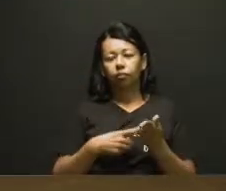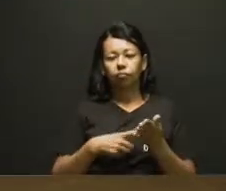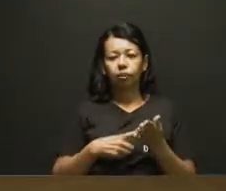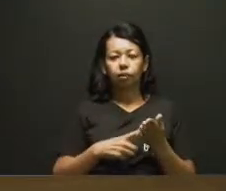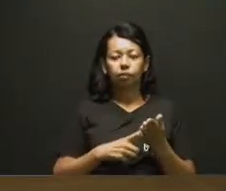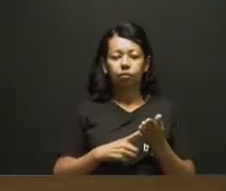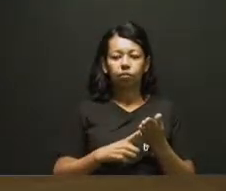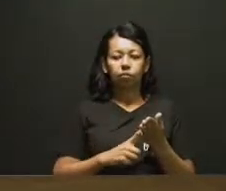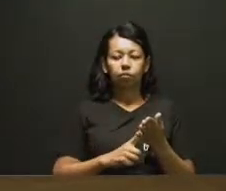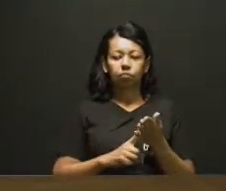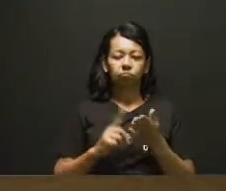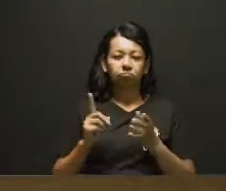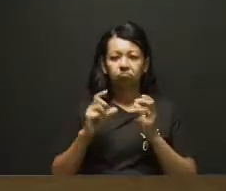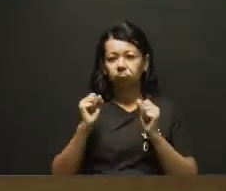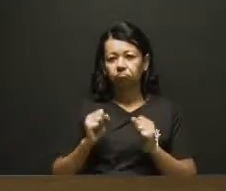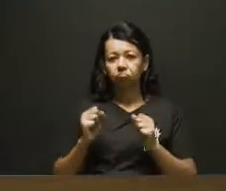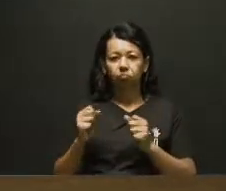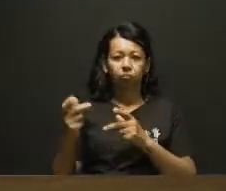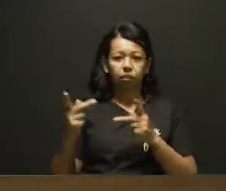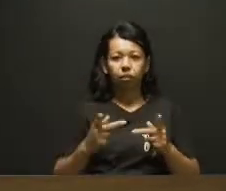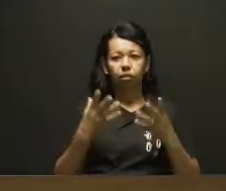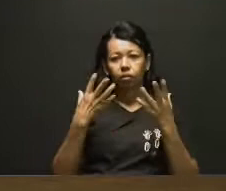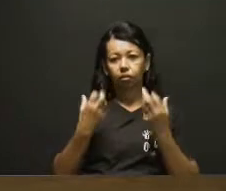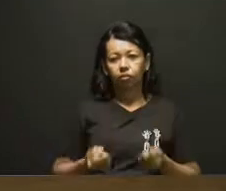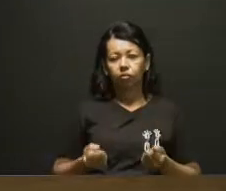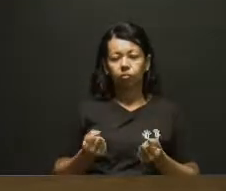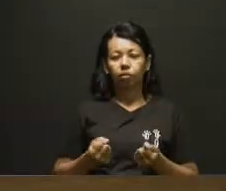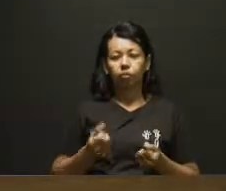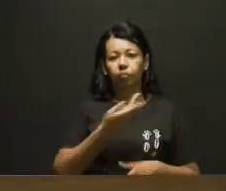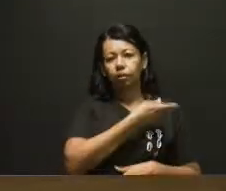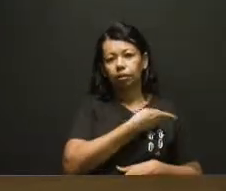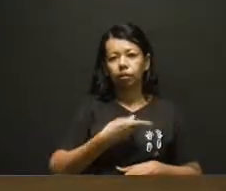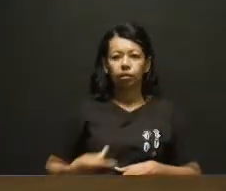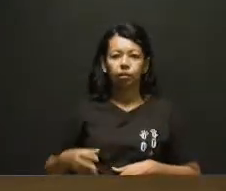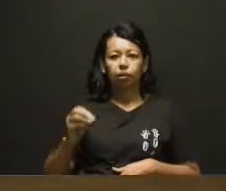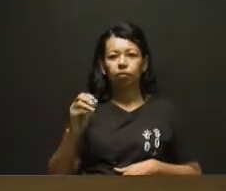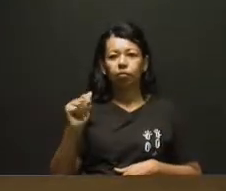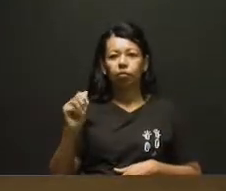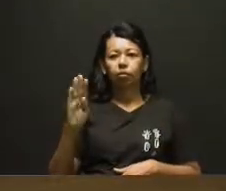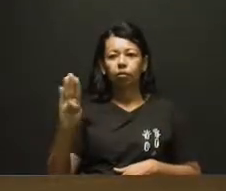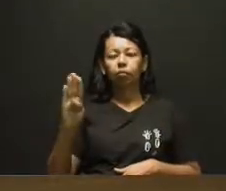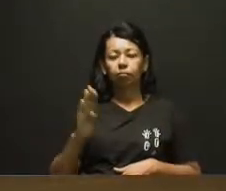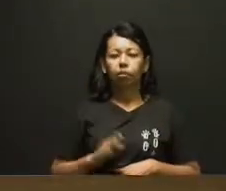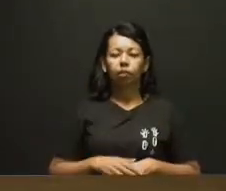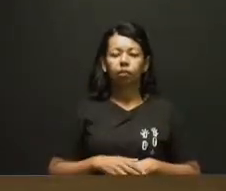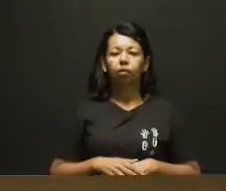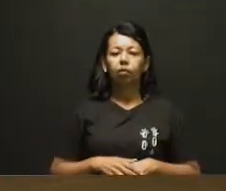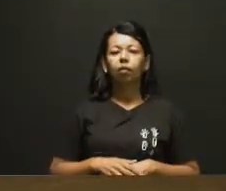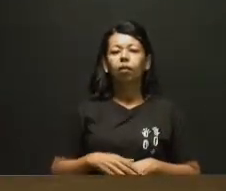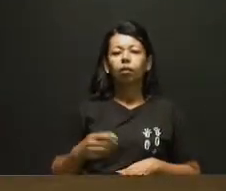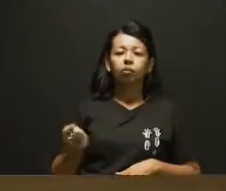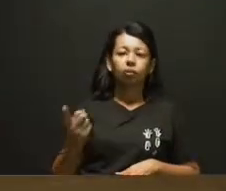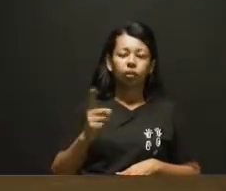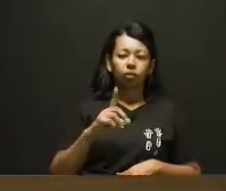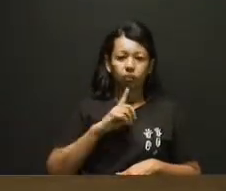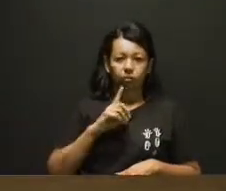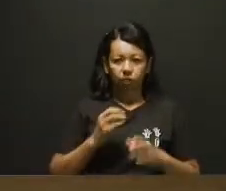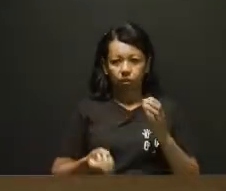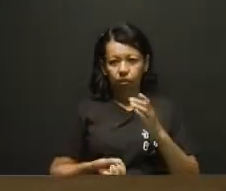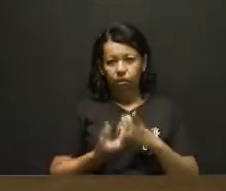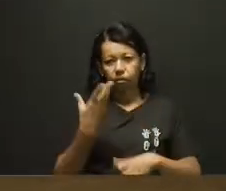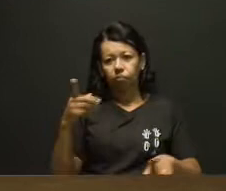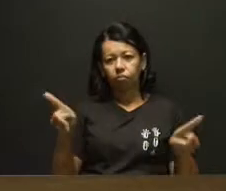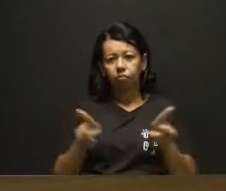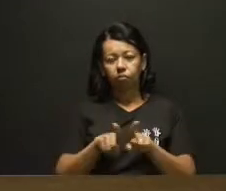ele assumiu a presidência da oab iniciou nessa última gestão e uma das iniciativas dele foi a criação também